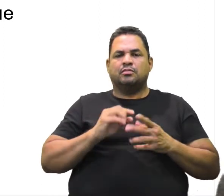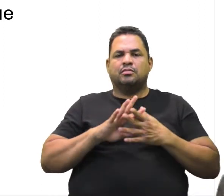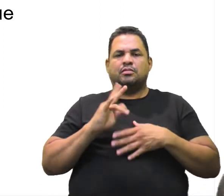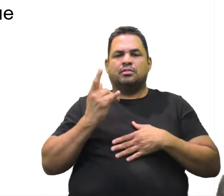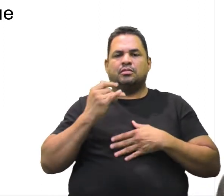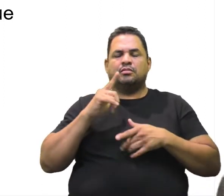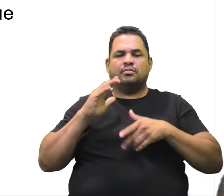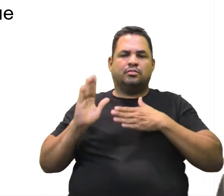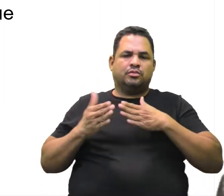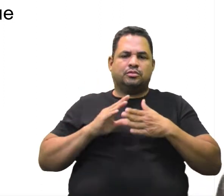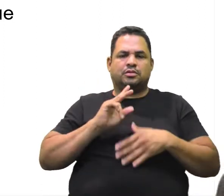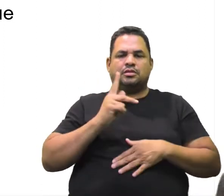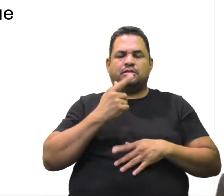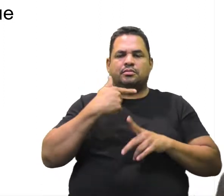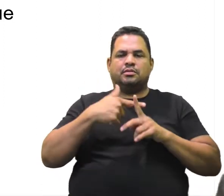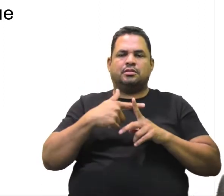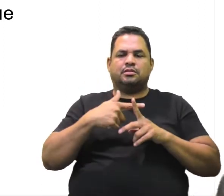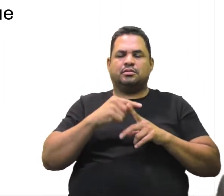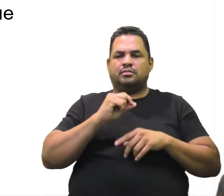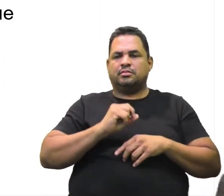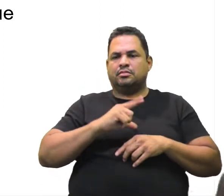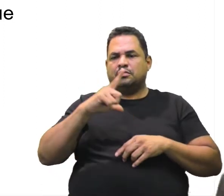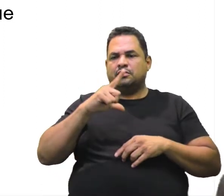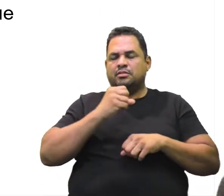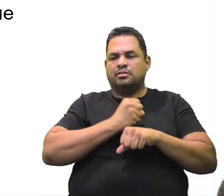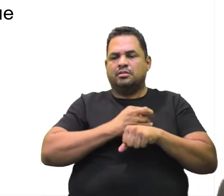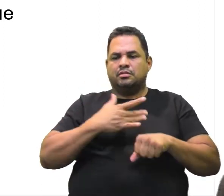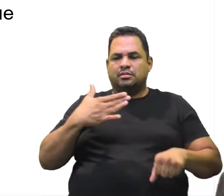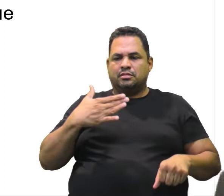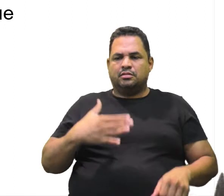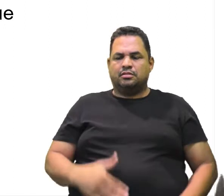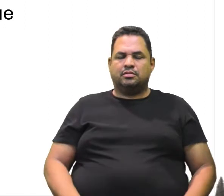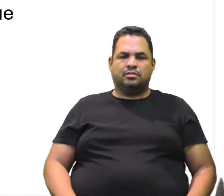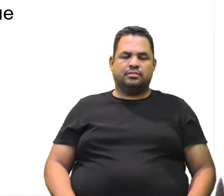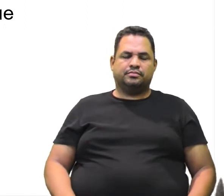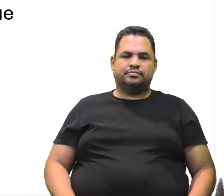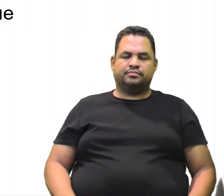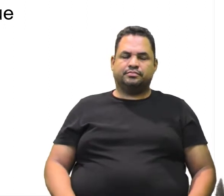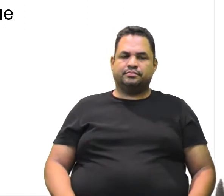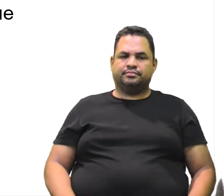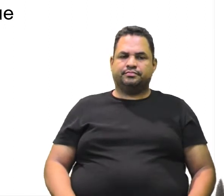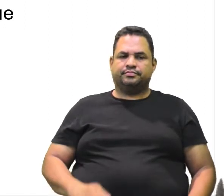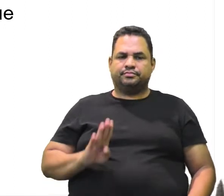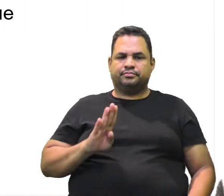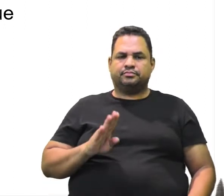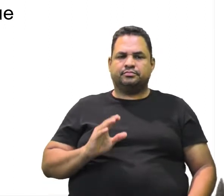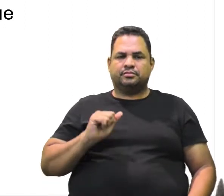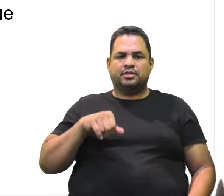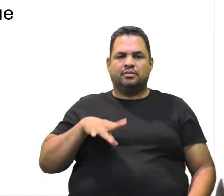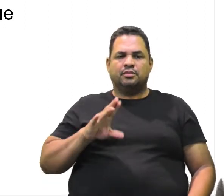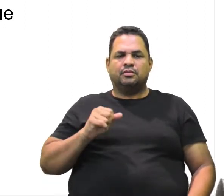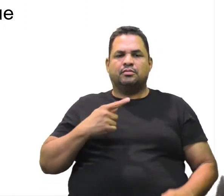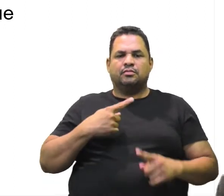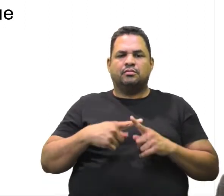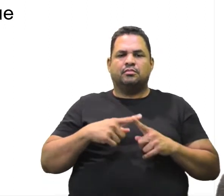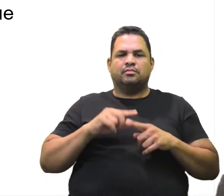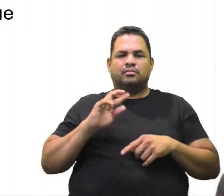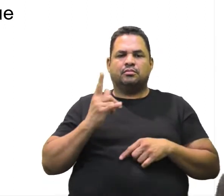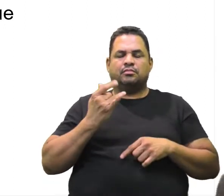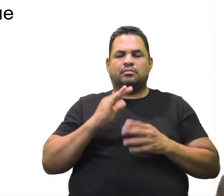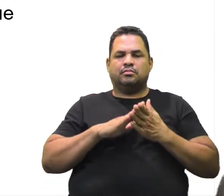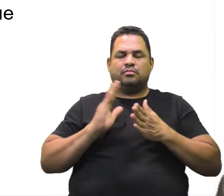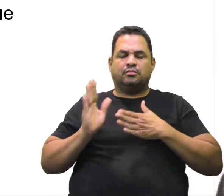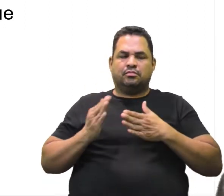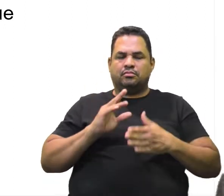hidrólise produz H+, que aumenta a acidez. B. Será amônio, porque sua hidrólise